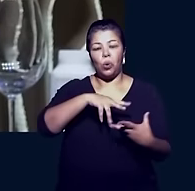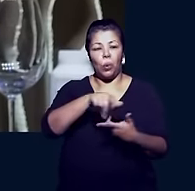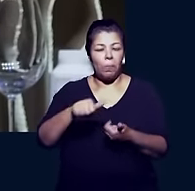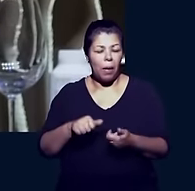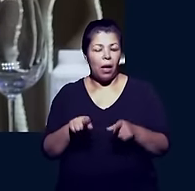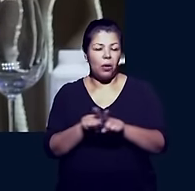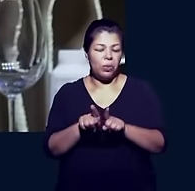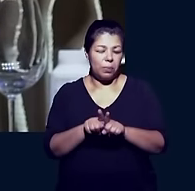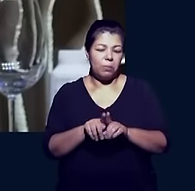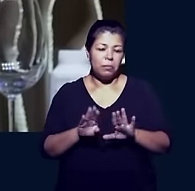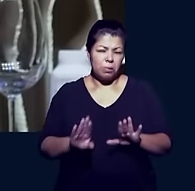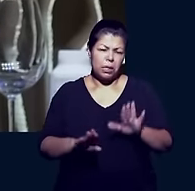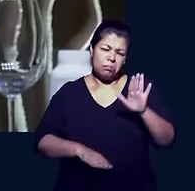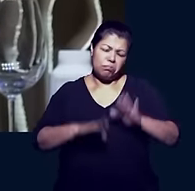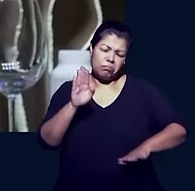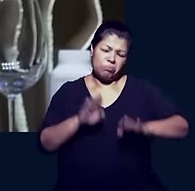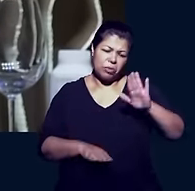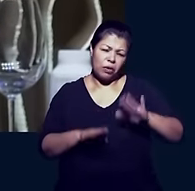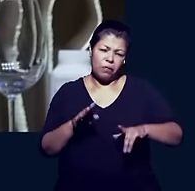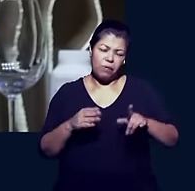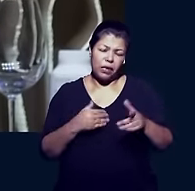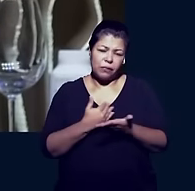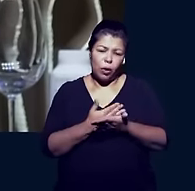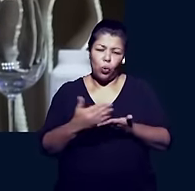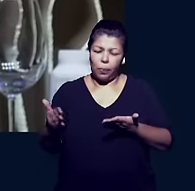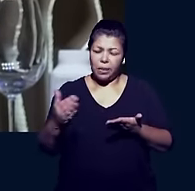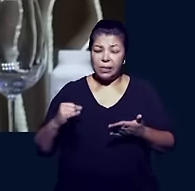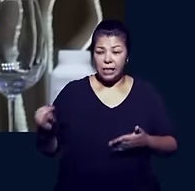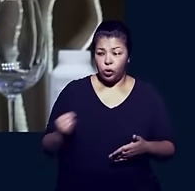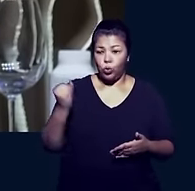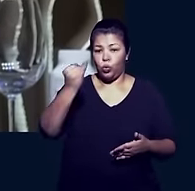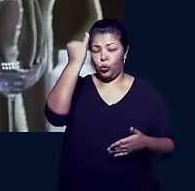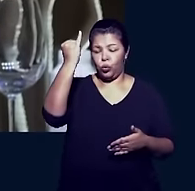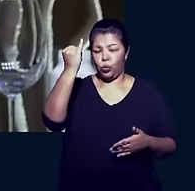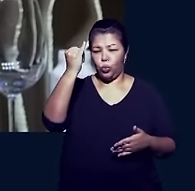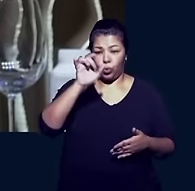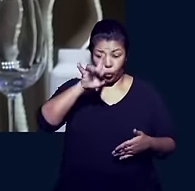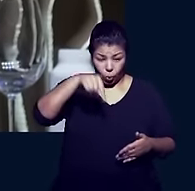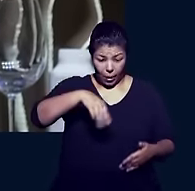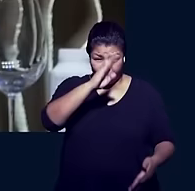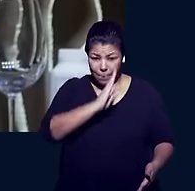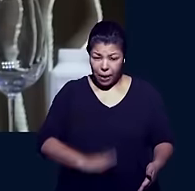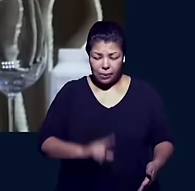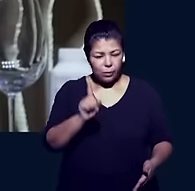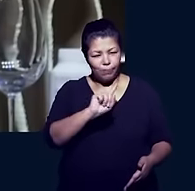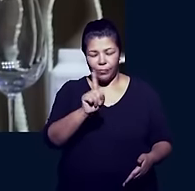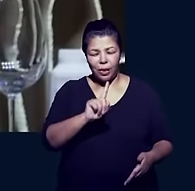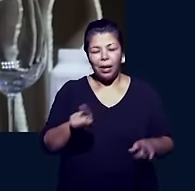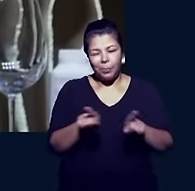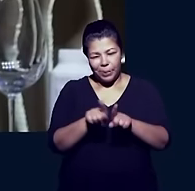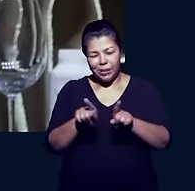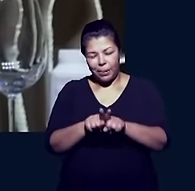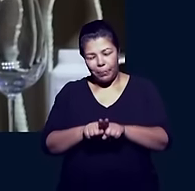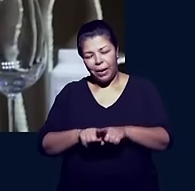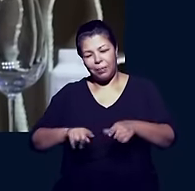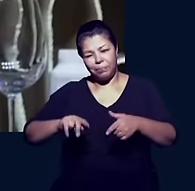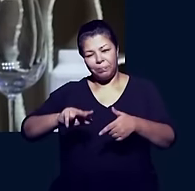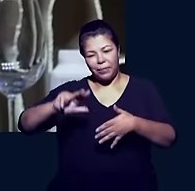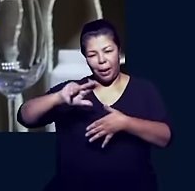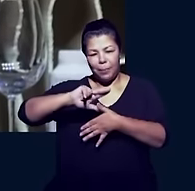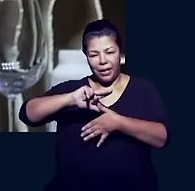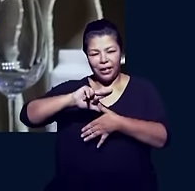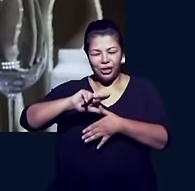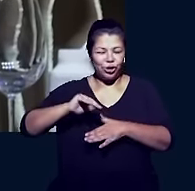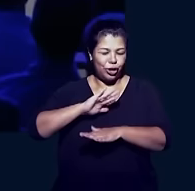atividade né isso aqui deve abrir espaço para CTE de juros acho que não só Brasil mas também América Latina a gente deve ver bastante oportunidade